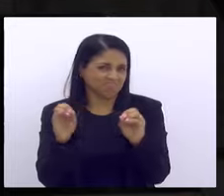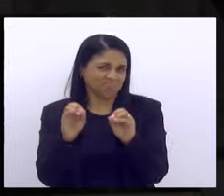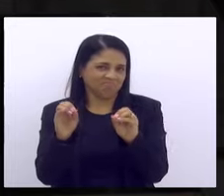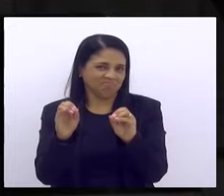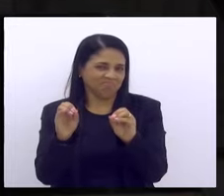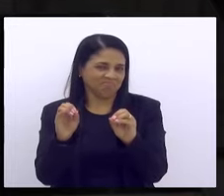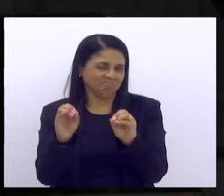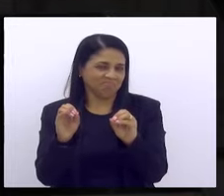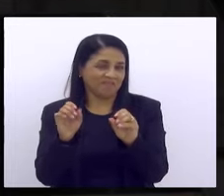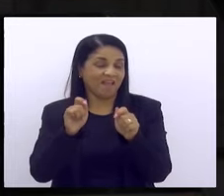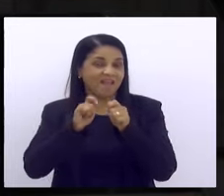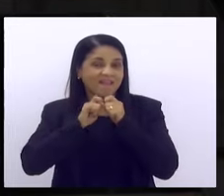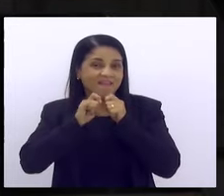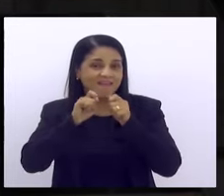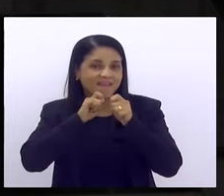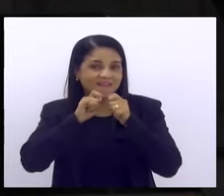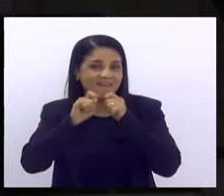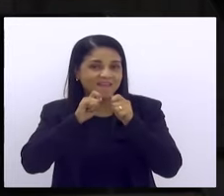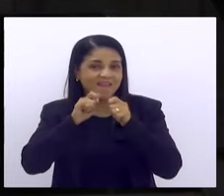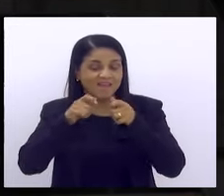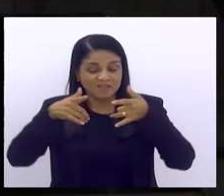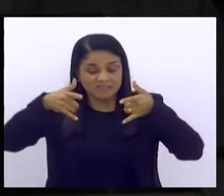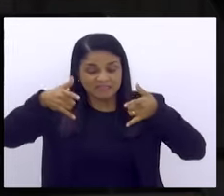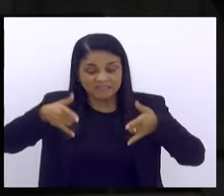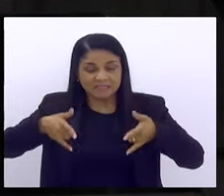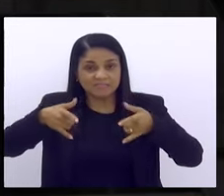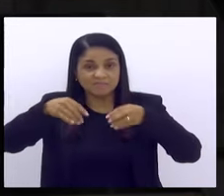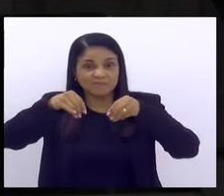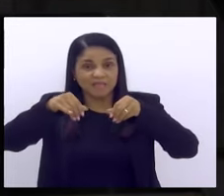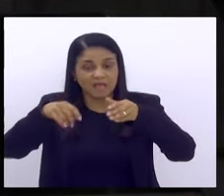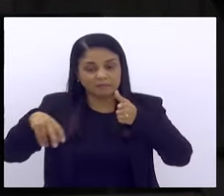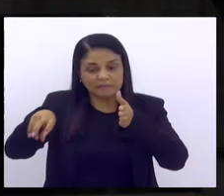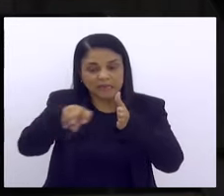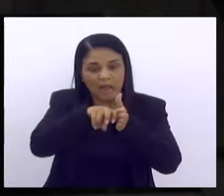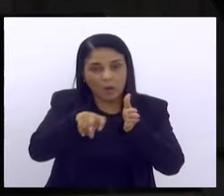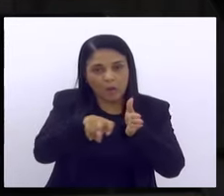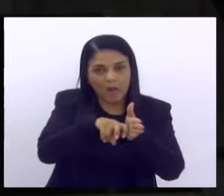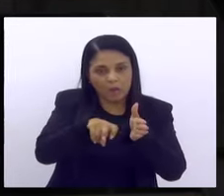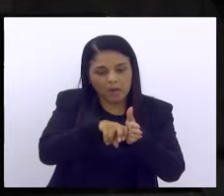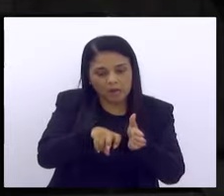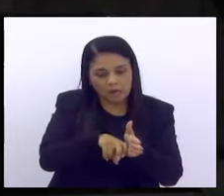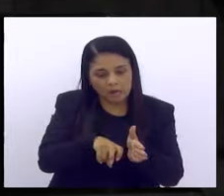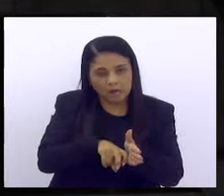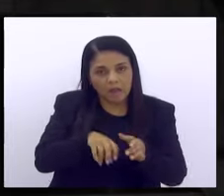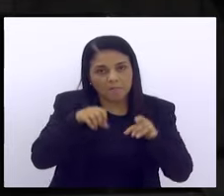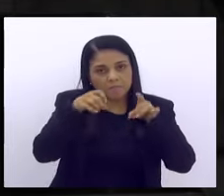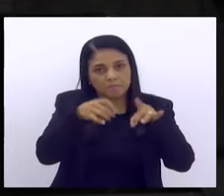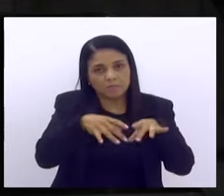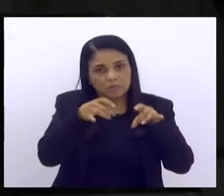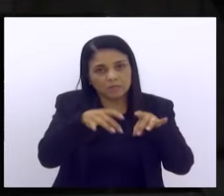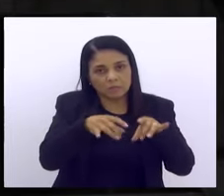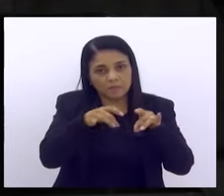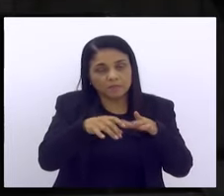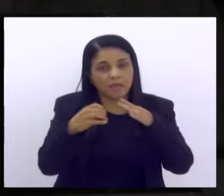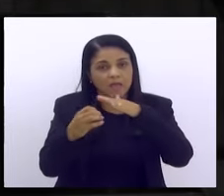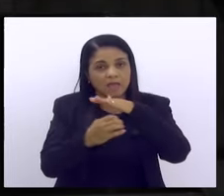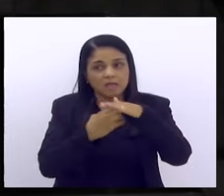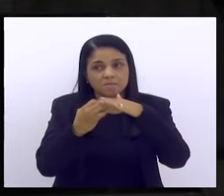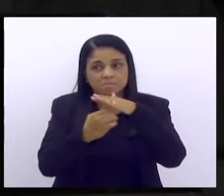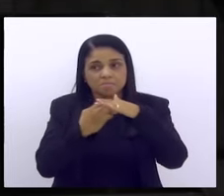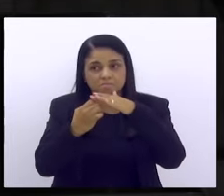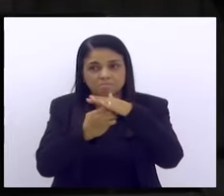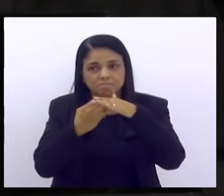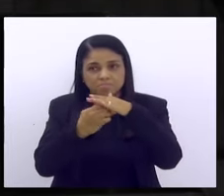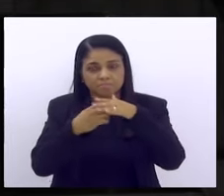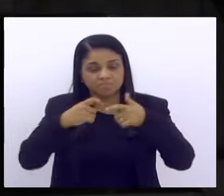a grande imprensa noticiar o cemitério de veículos. Eu não vi a grande imprensa noticiar que a empresa PL, que é a